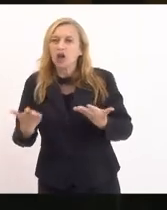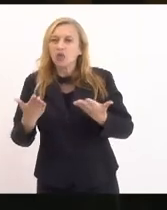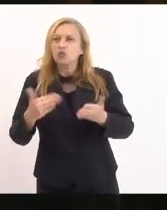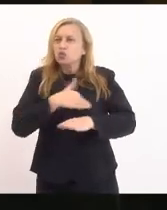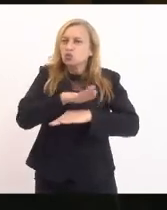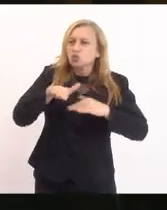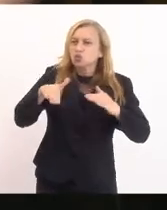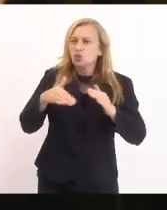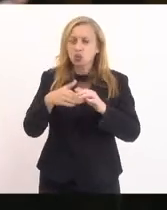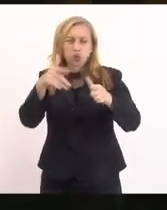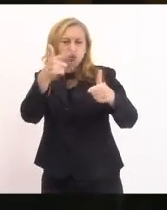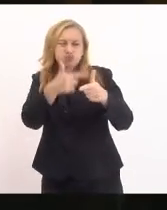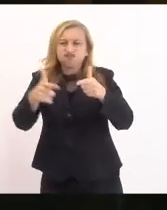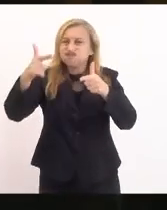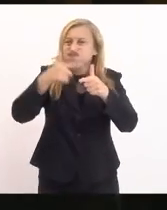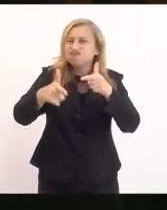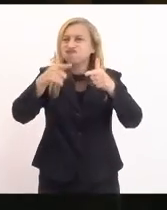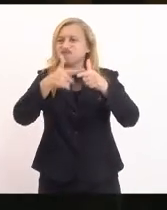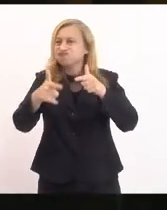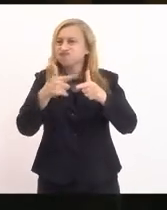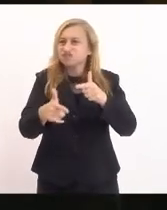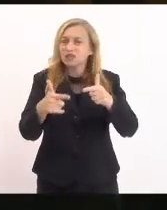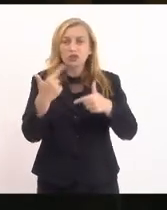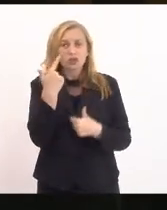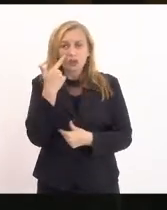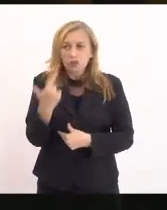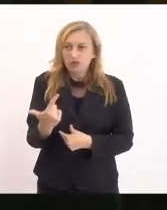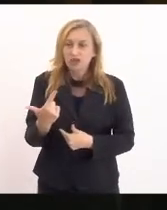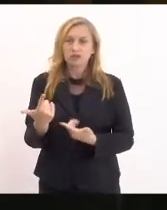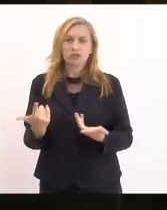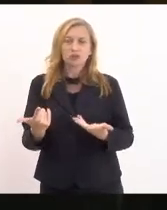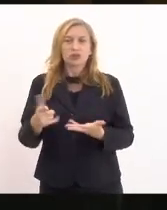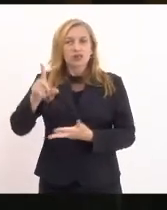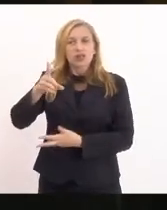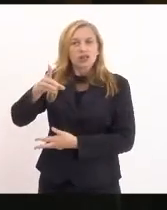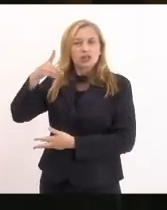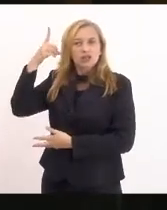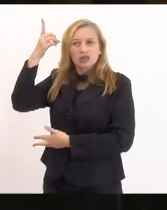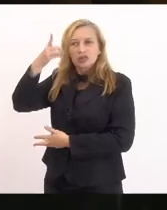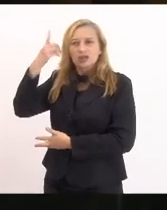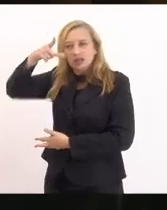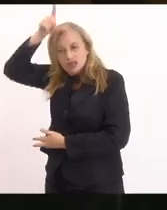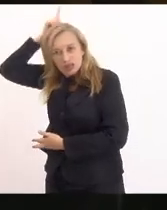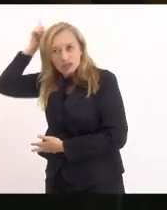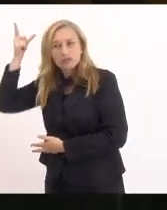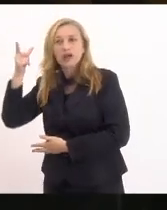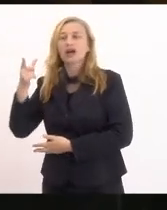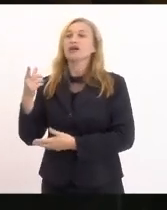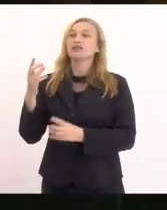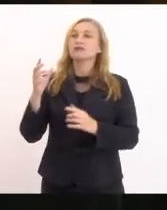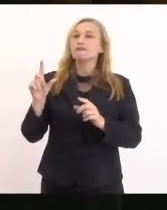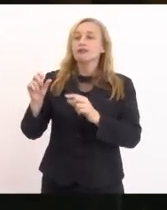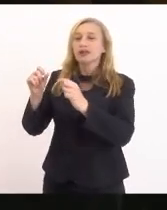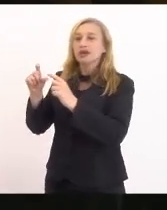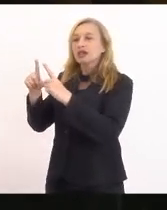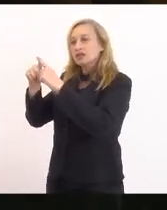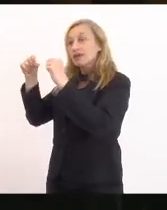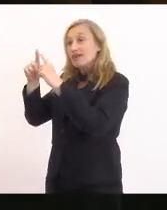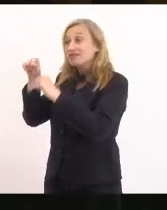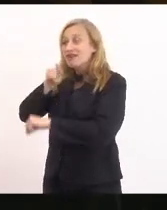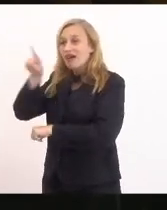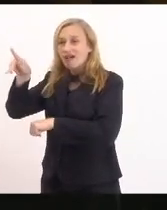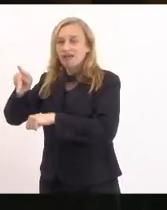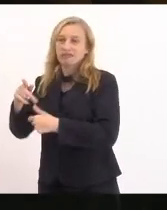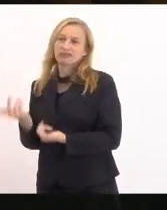é esse ambiente estimulado, Luiz Paulo, de Brasília, esse ambiente, essa atmosfera,